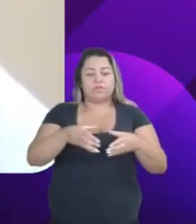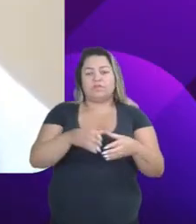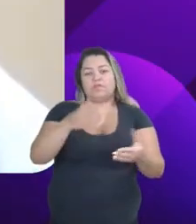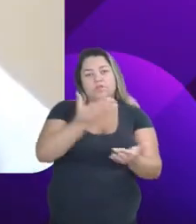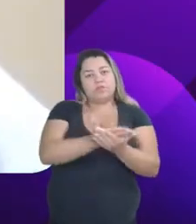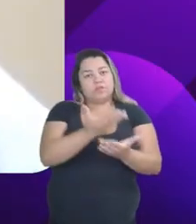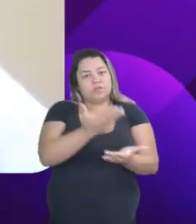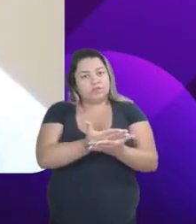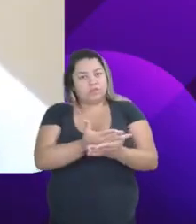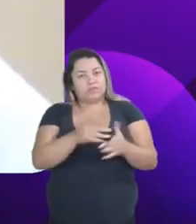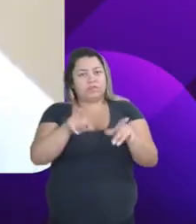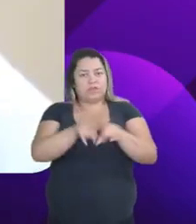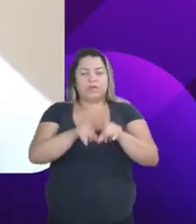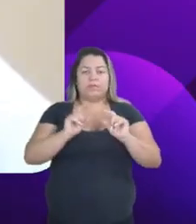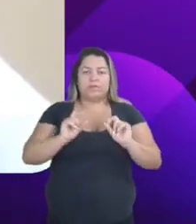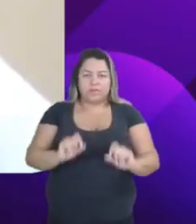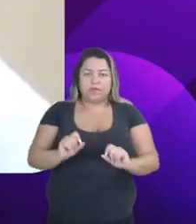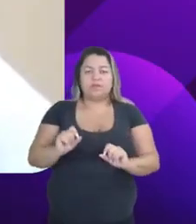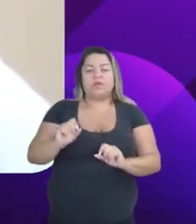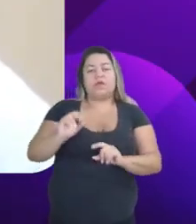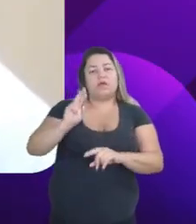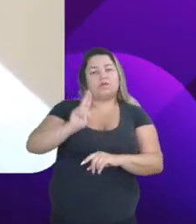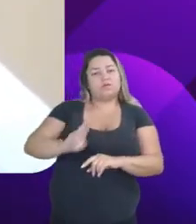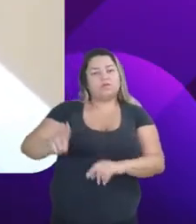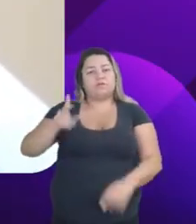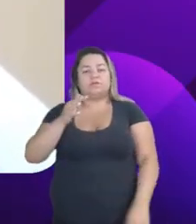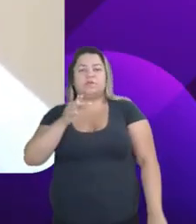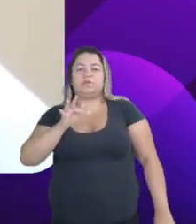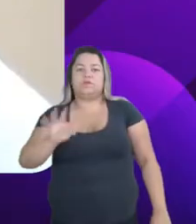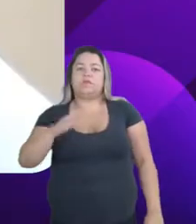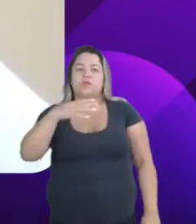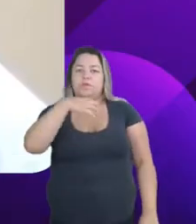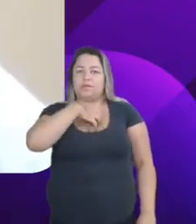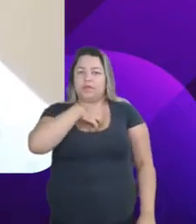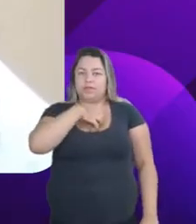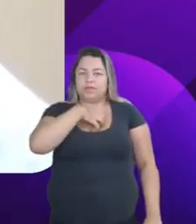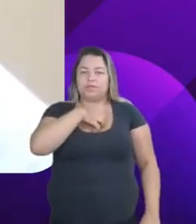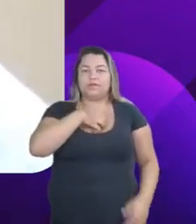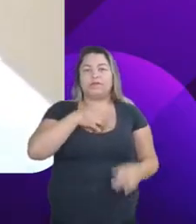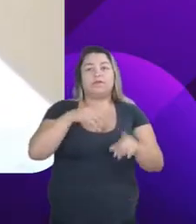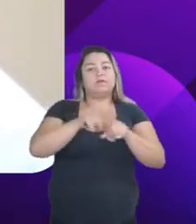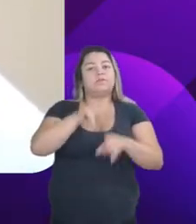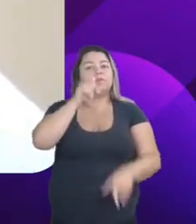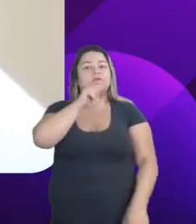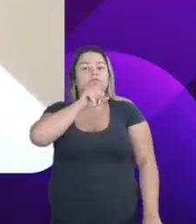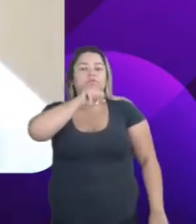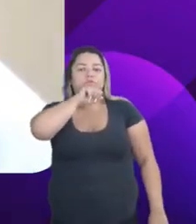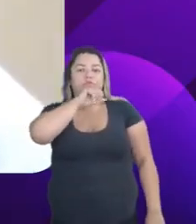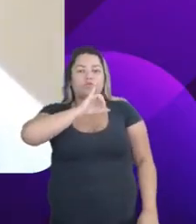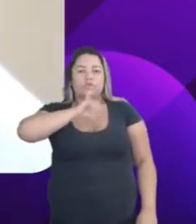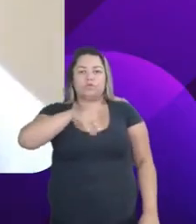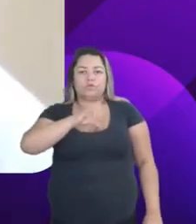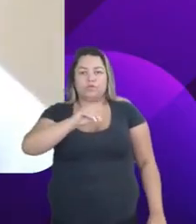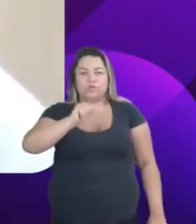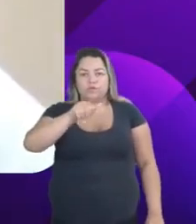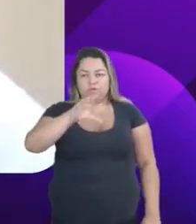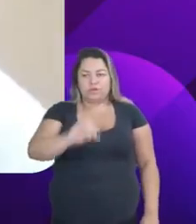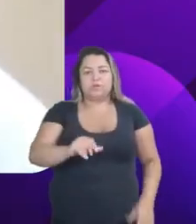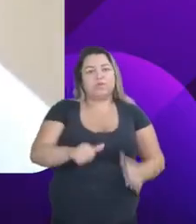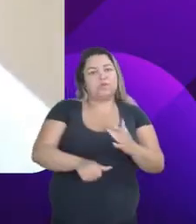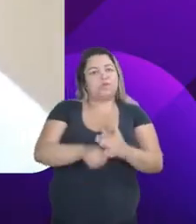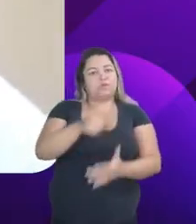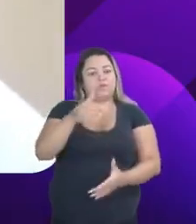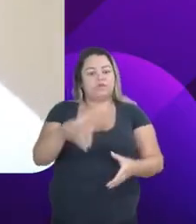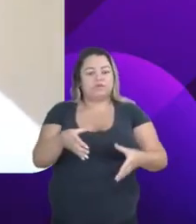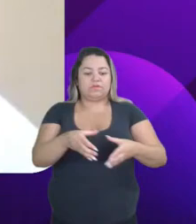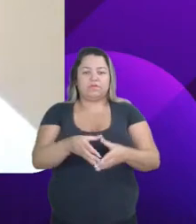Estudos Interdisciplinares da Universidade Federal da Bahia, mãe de João Paulo e componente da primeira turma de